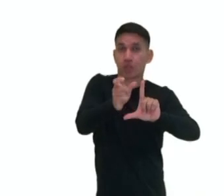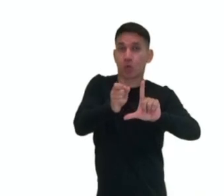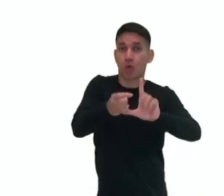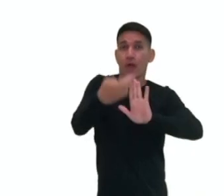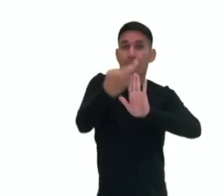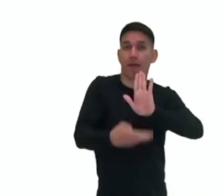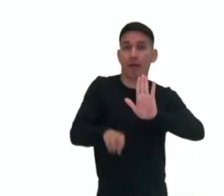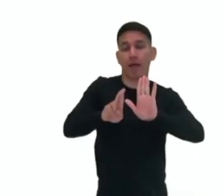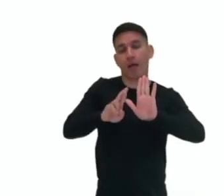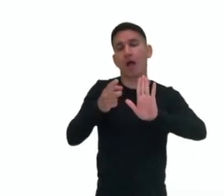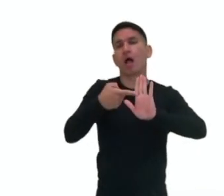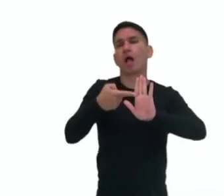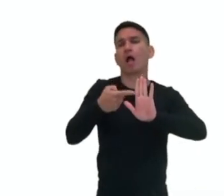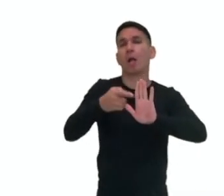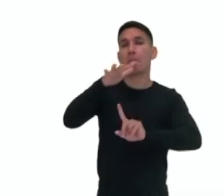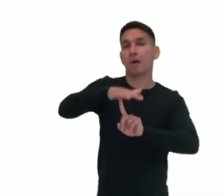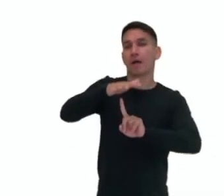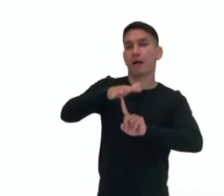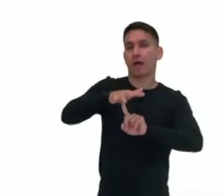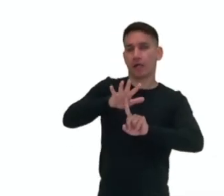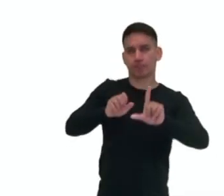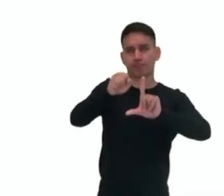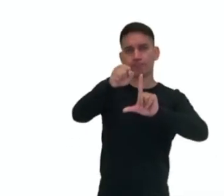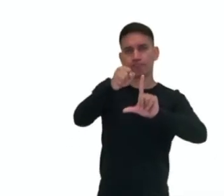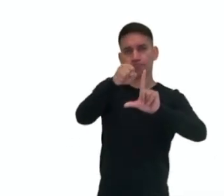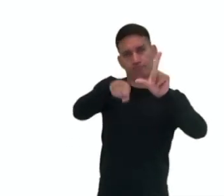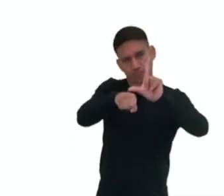nosso aplicativo de redação, né?